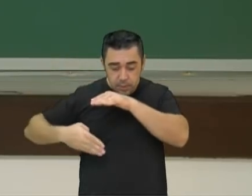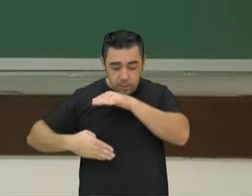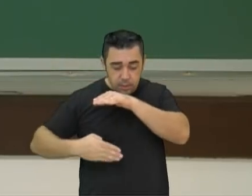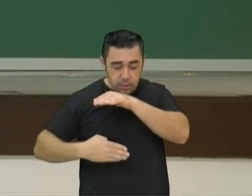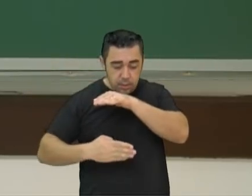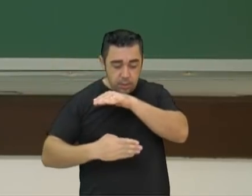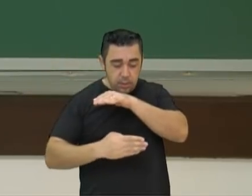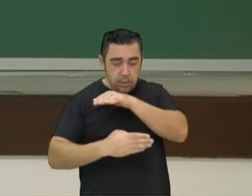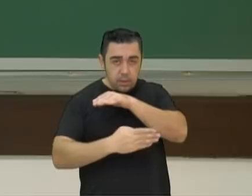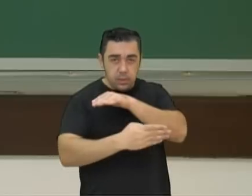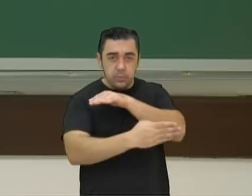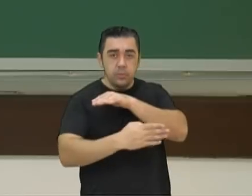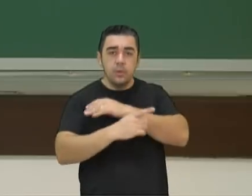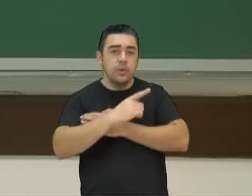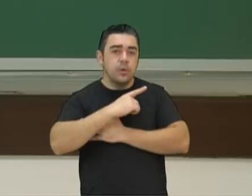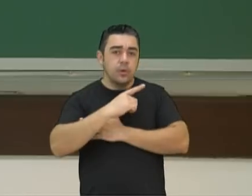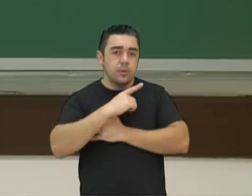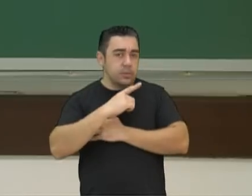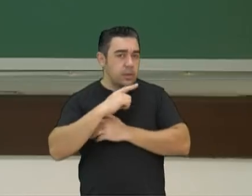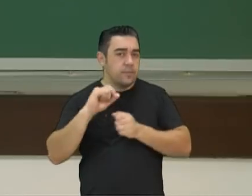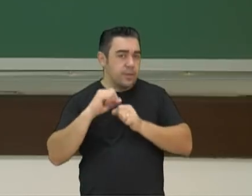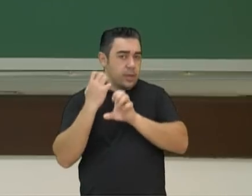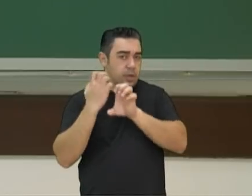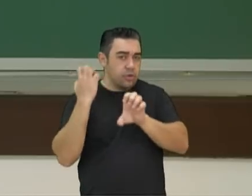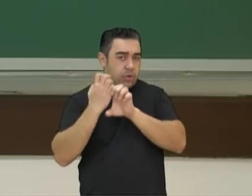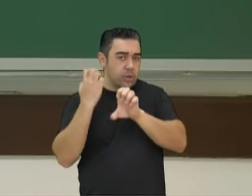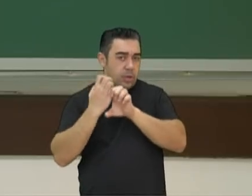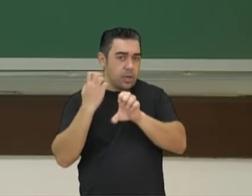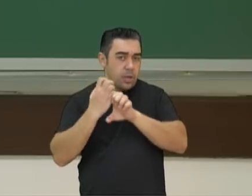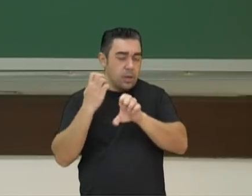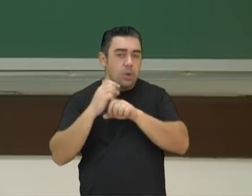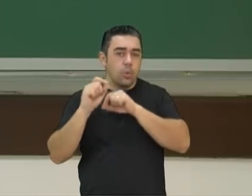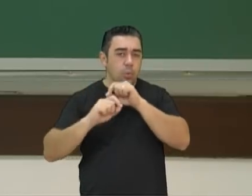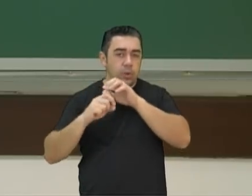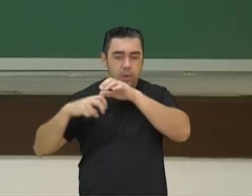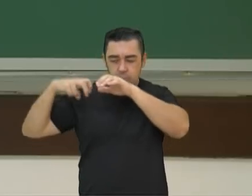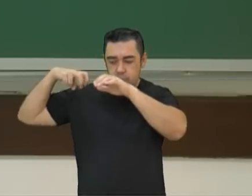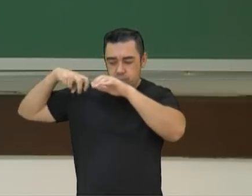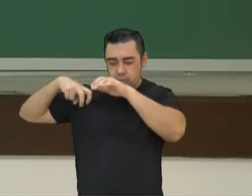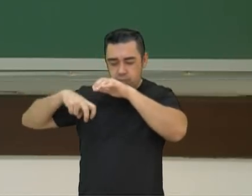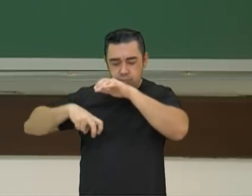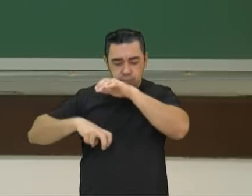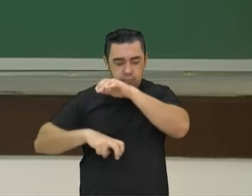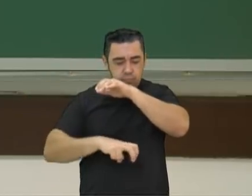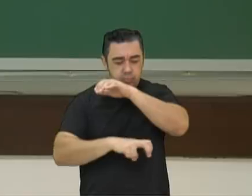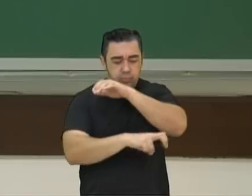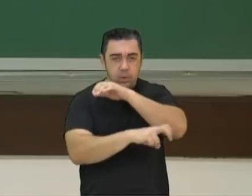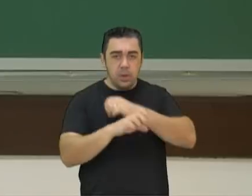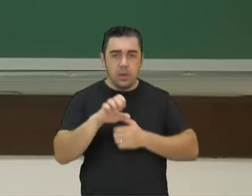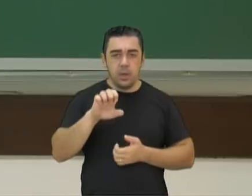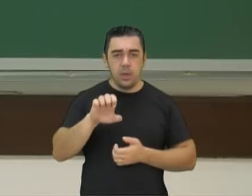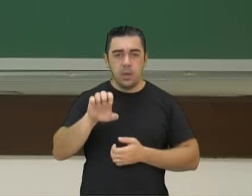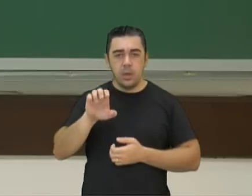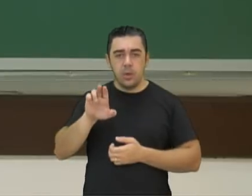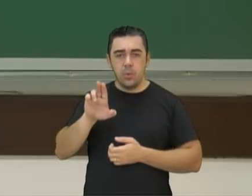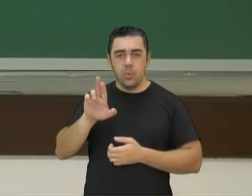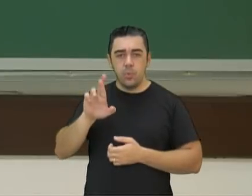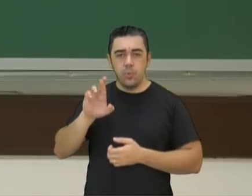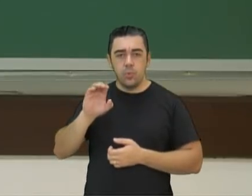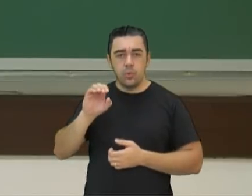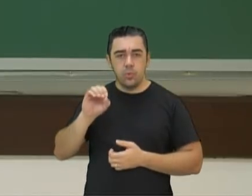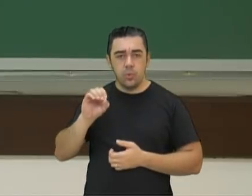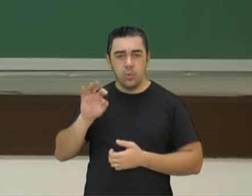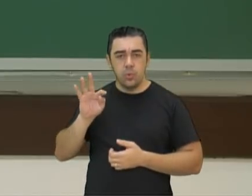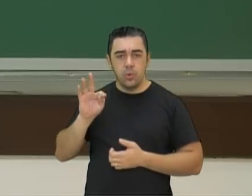o Eurotúnel, uma obra de engenharia que ligou esses dois países, passando por baixo do mar. Há uma travessia,